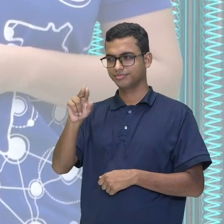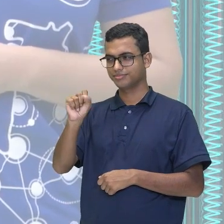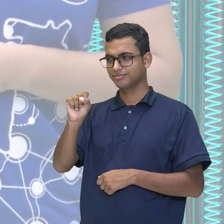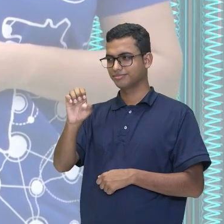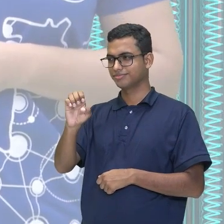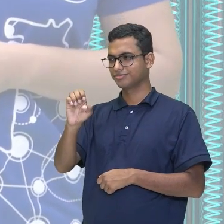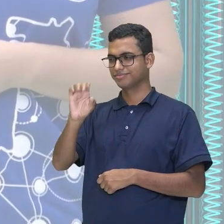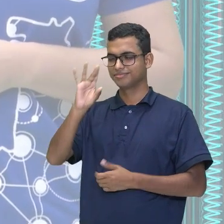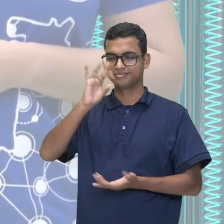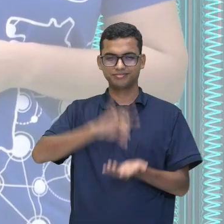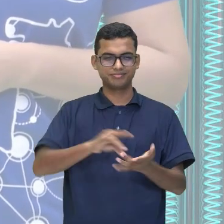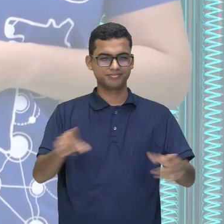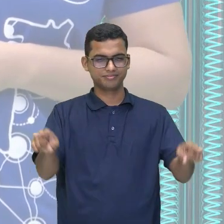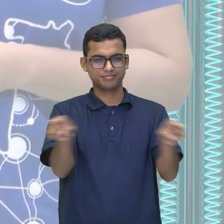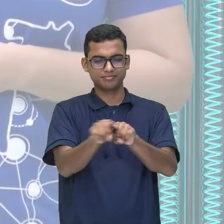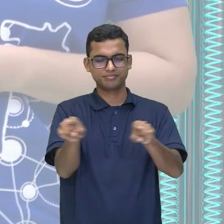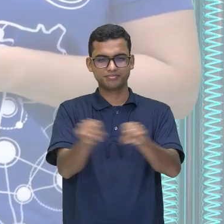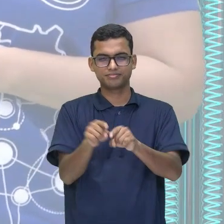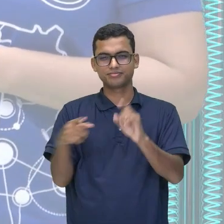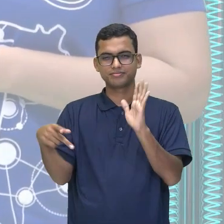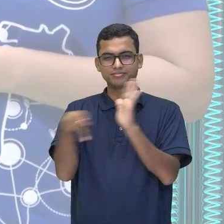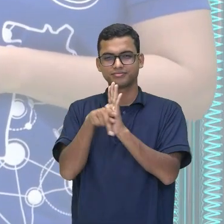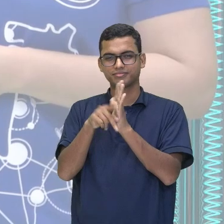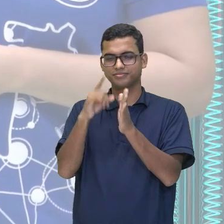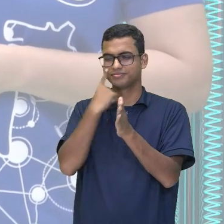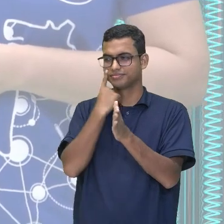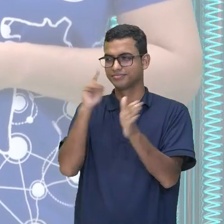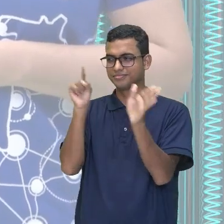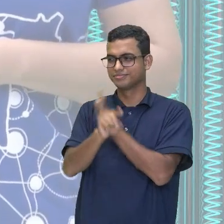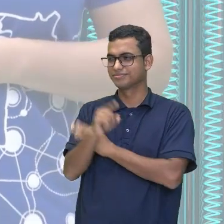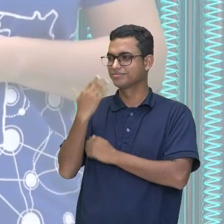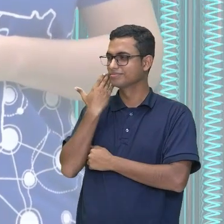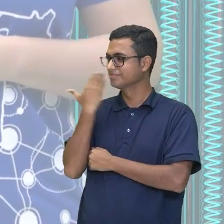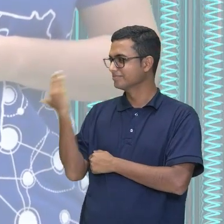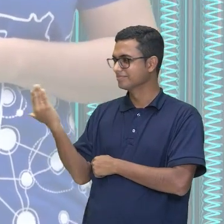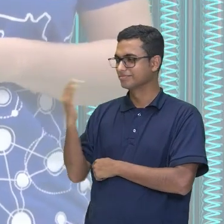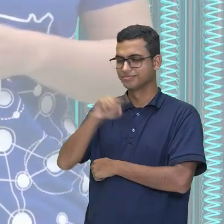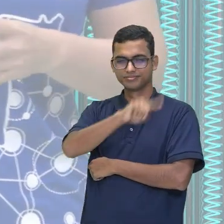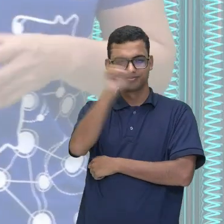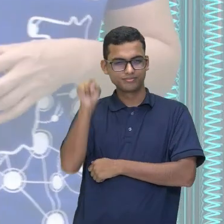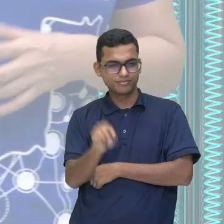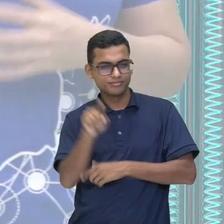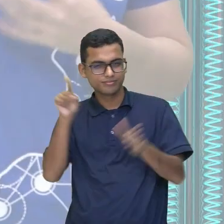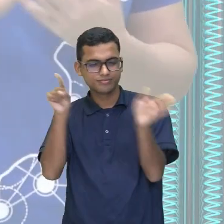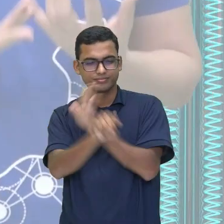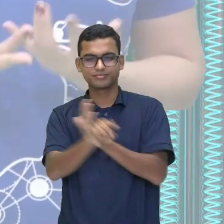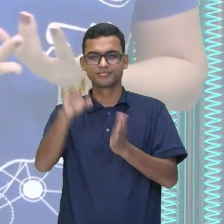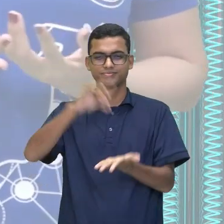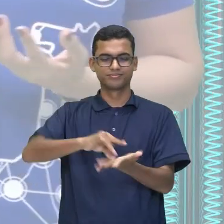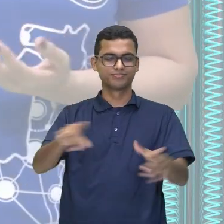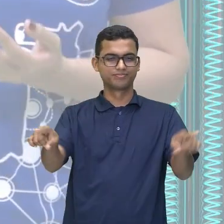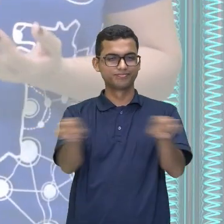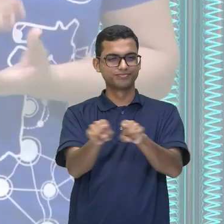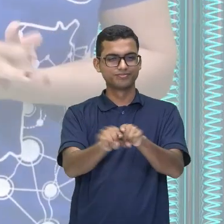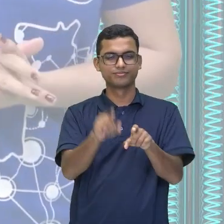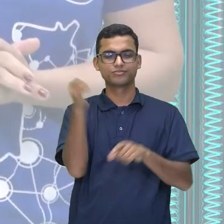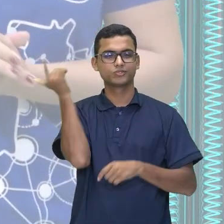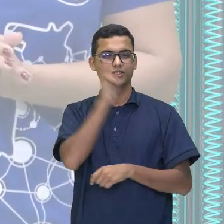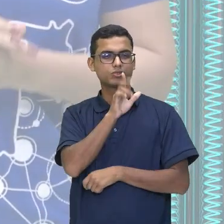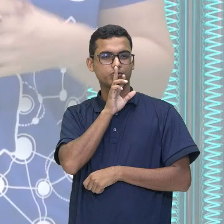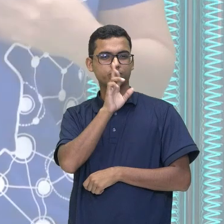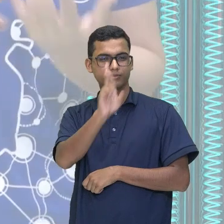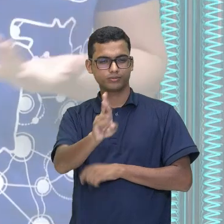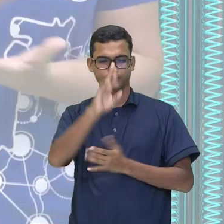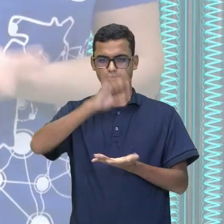Why, na pergunta, olha aqui, a interrogação, e o because para responder